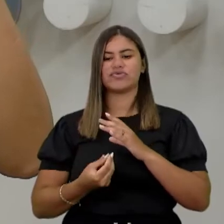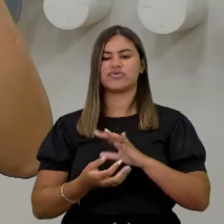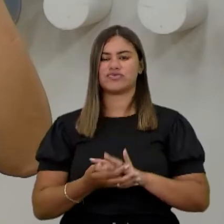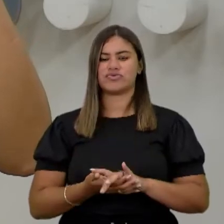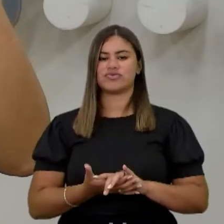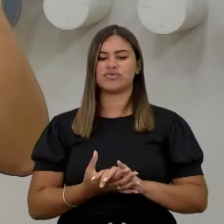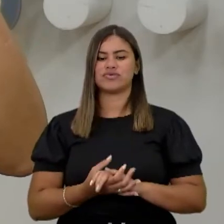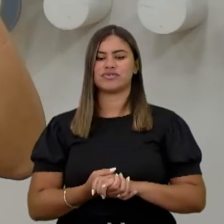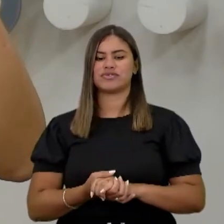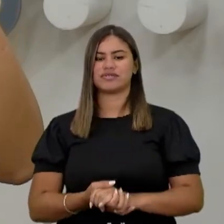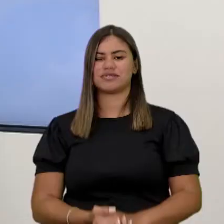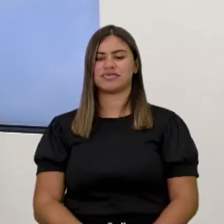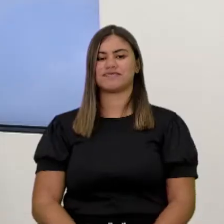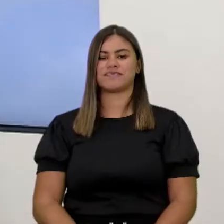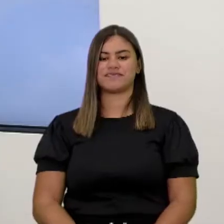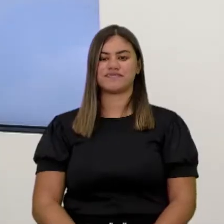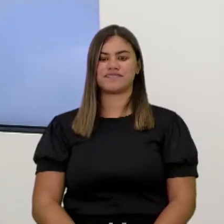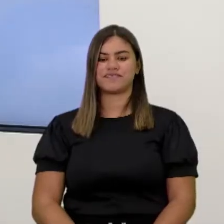rede social?